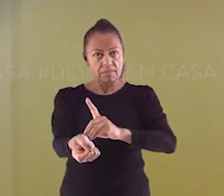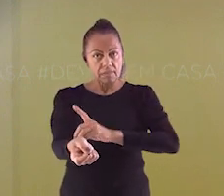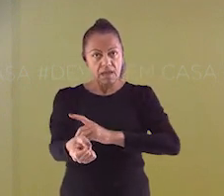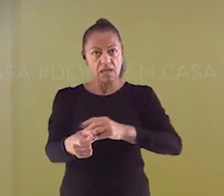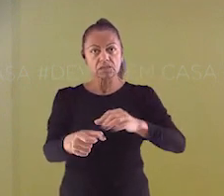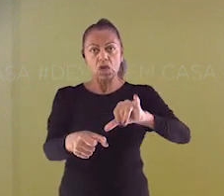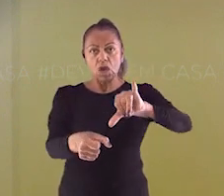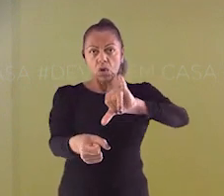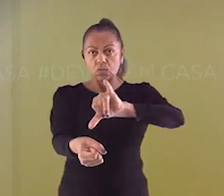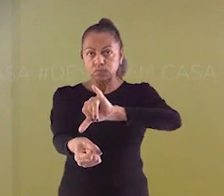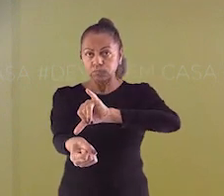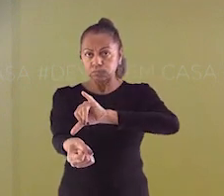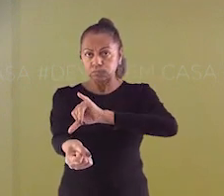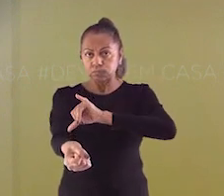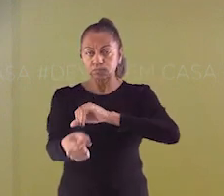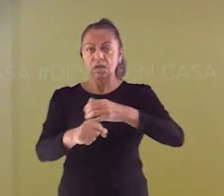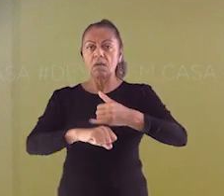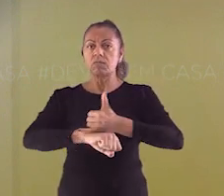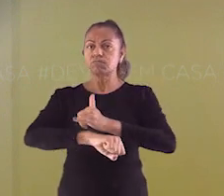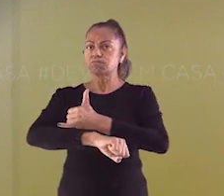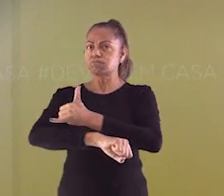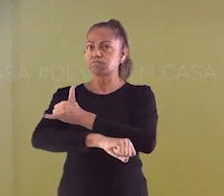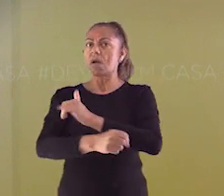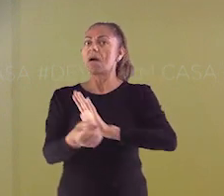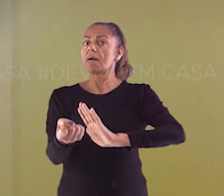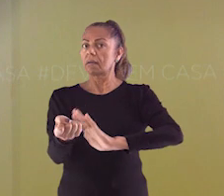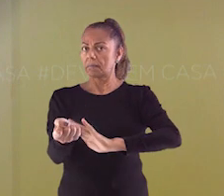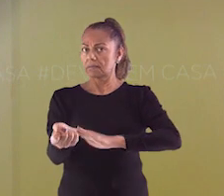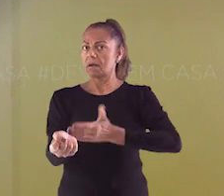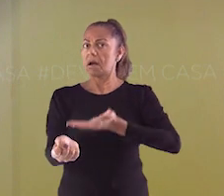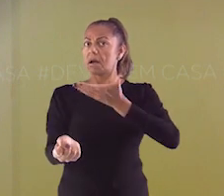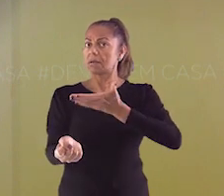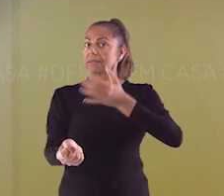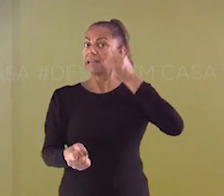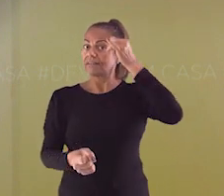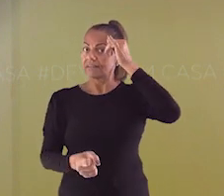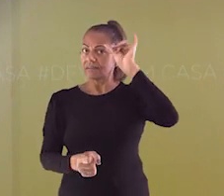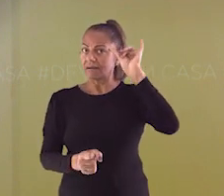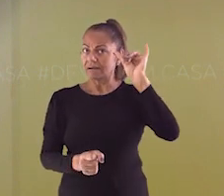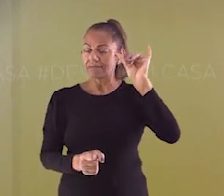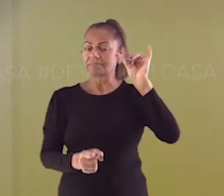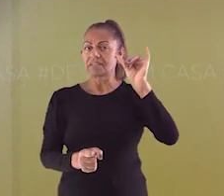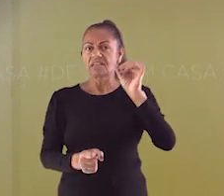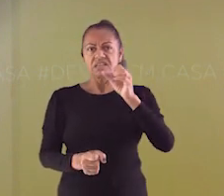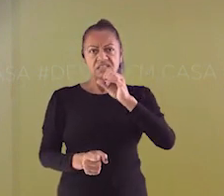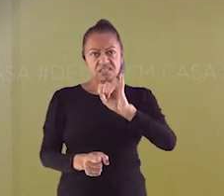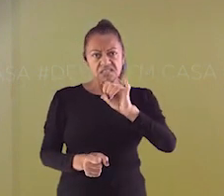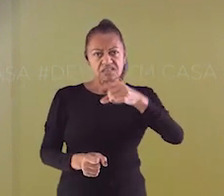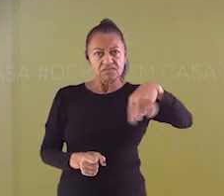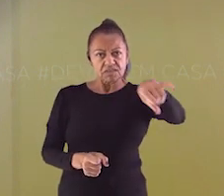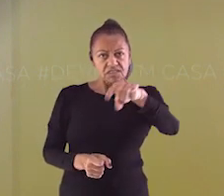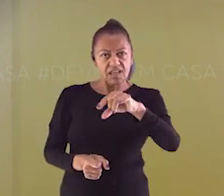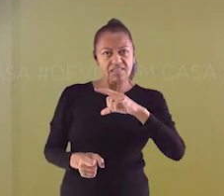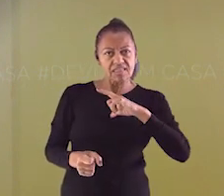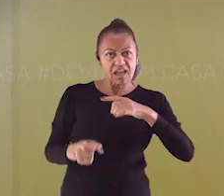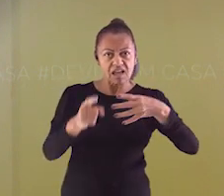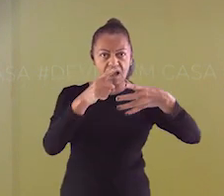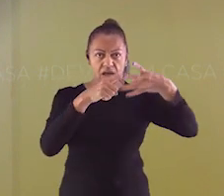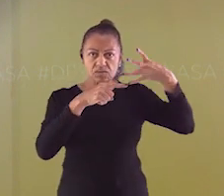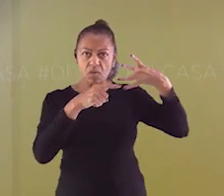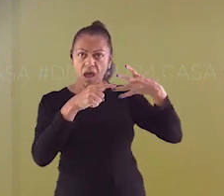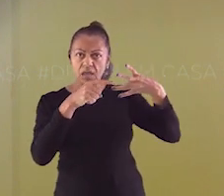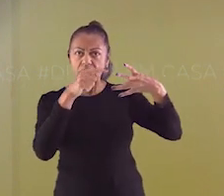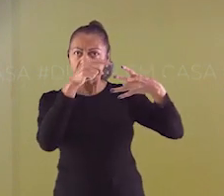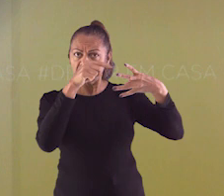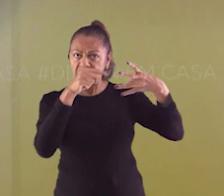ter alguma daquelas 4 patologias que já conversamos: diabetes, colesterol, obesidade